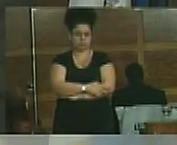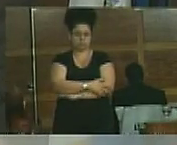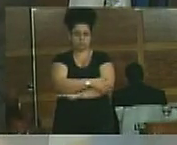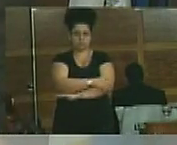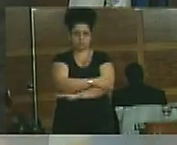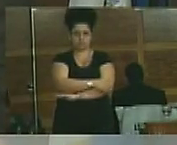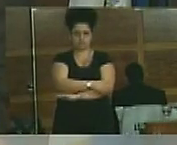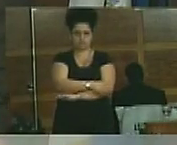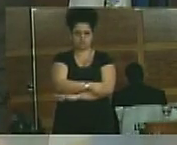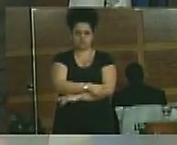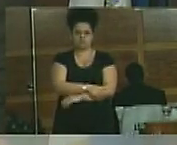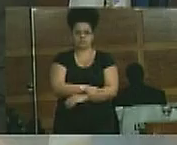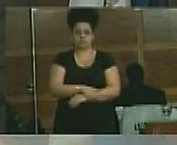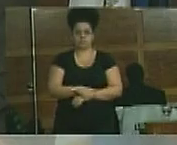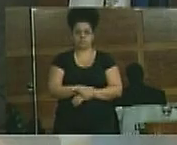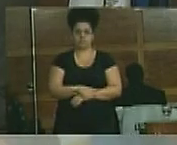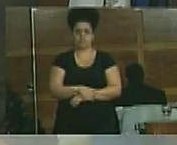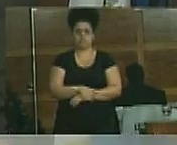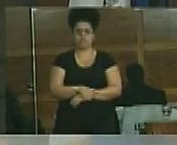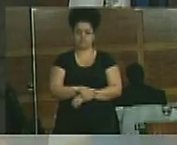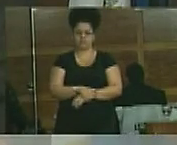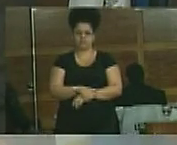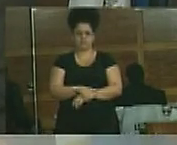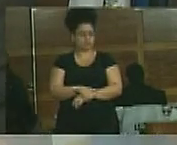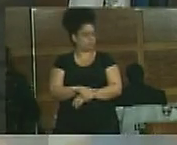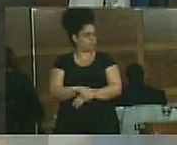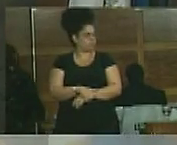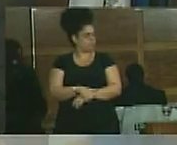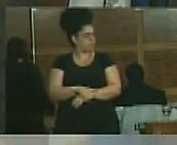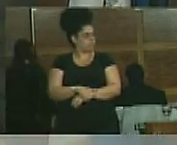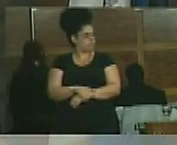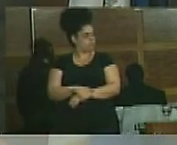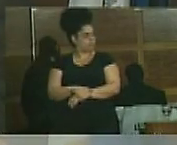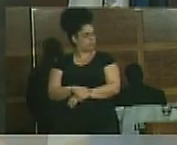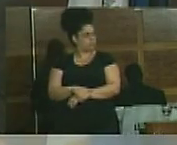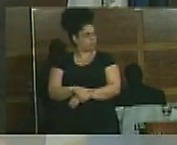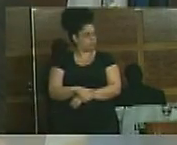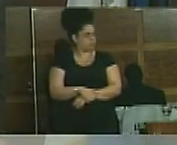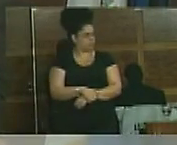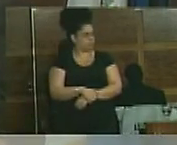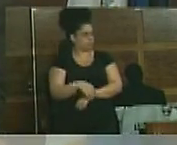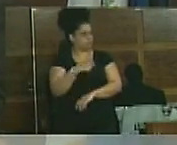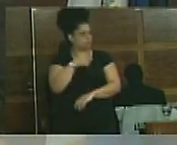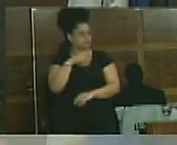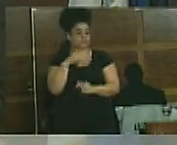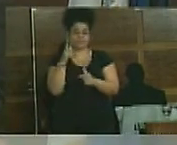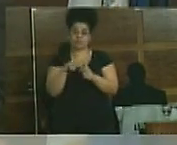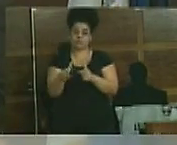é uma parasita que dá na árvore, e está deixando ela, está pendendo ela para o lado